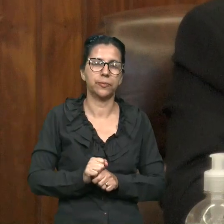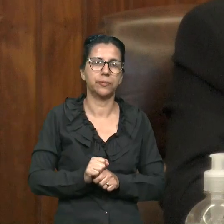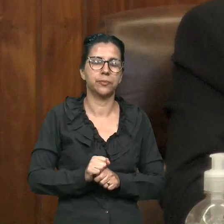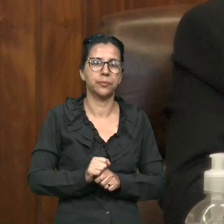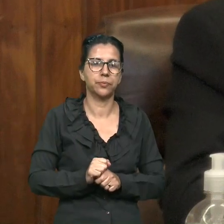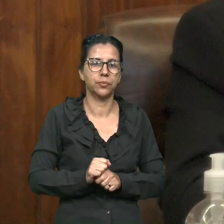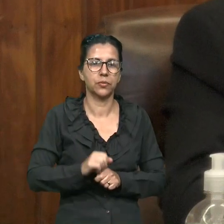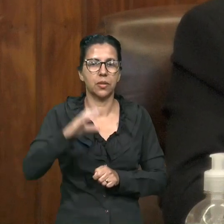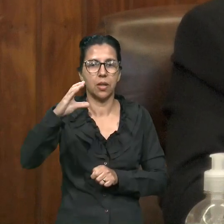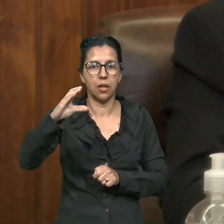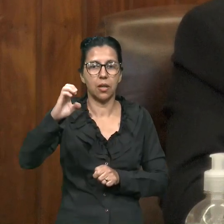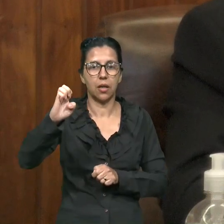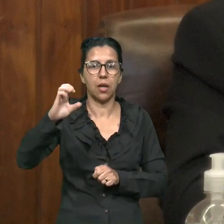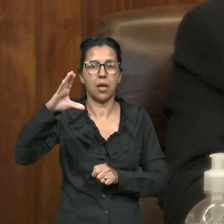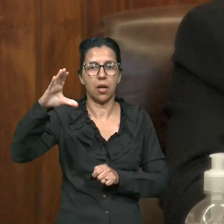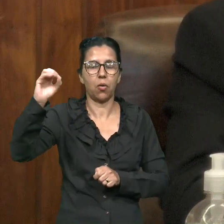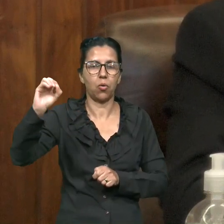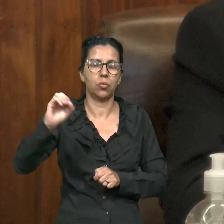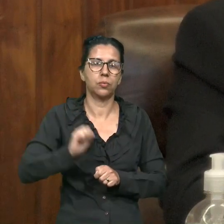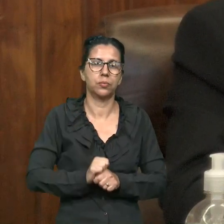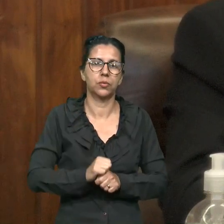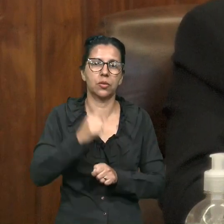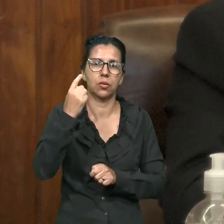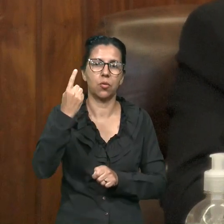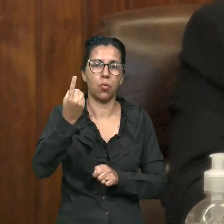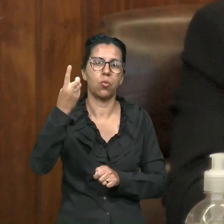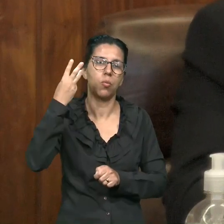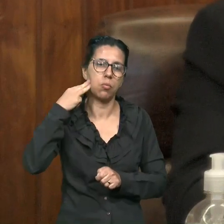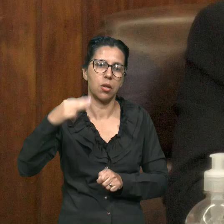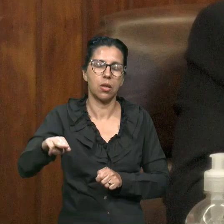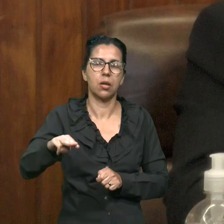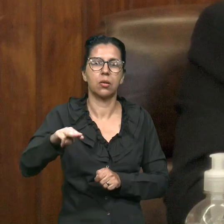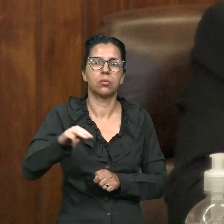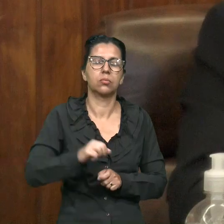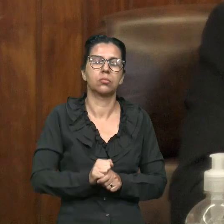R$ 1.090.852,73. Ecoforte Engenharia Limitada ME,